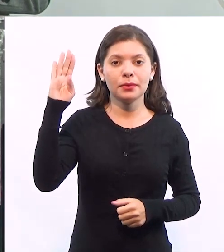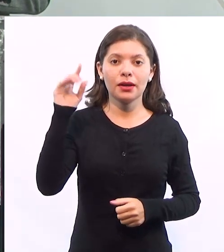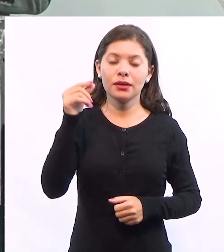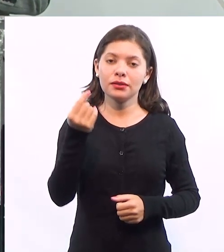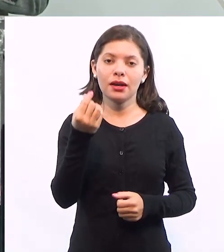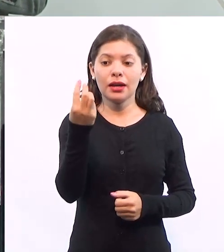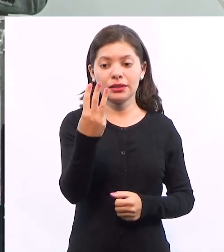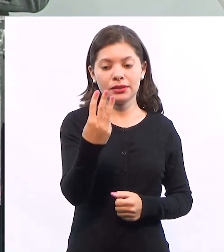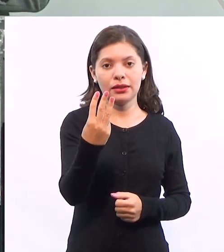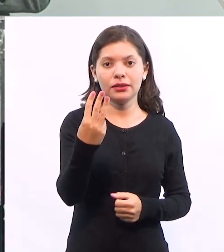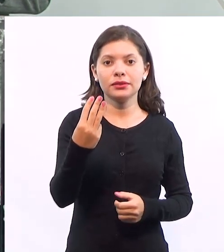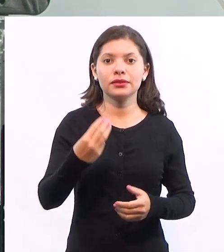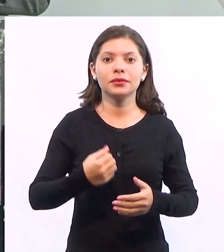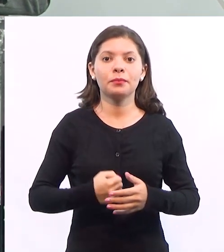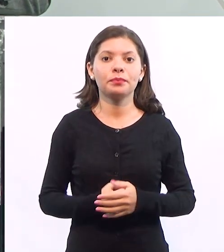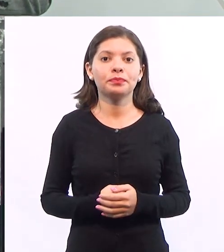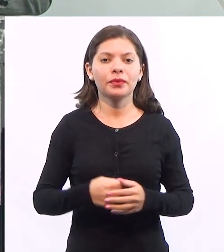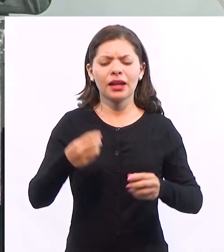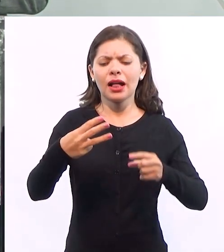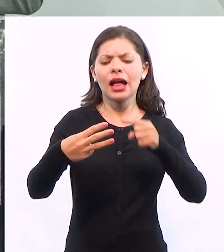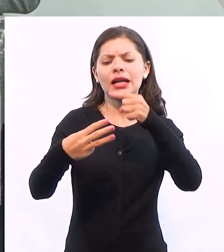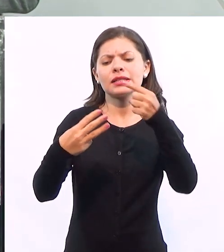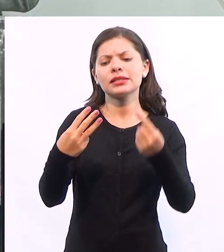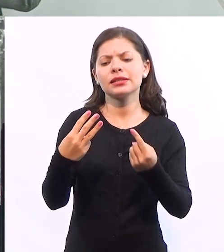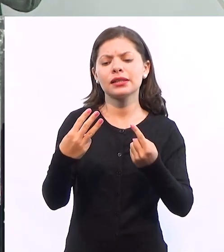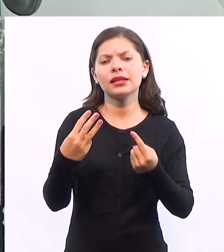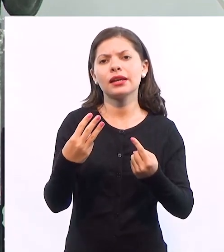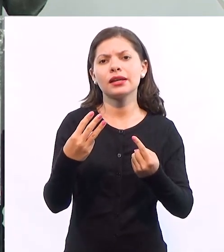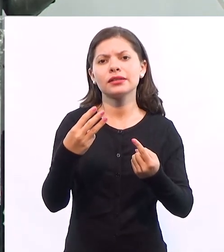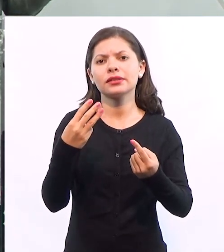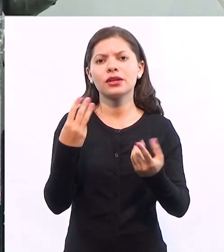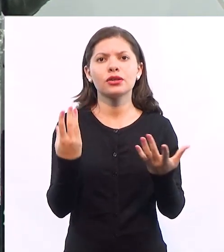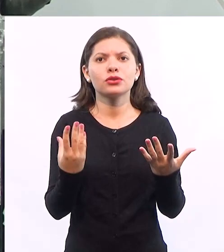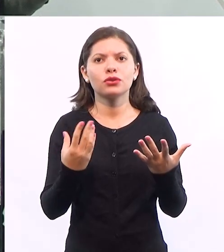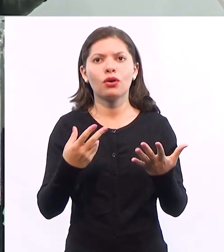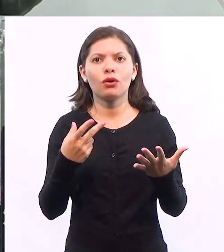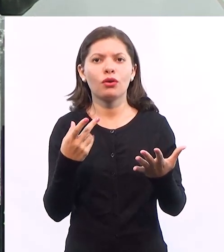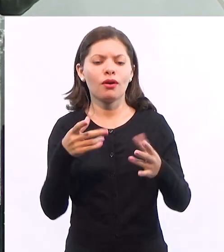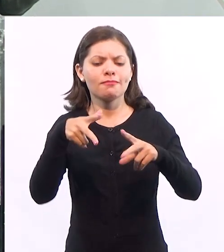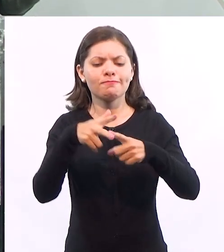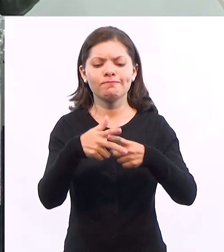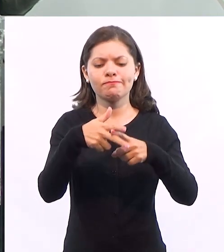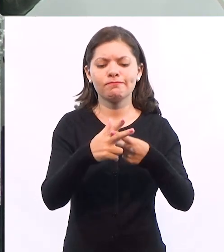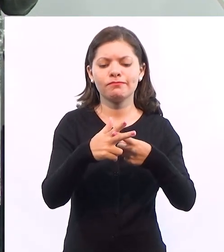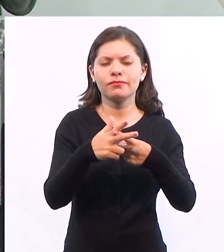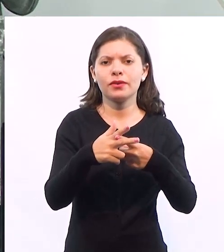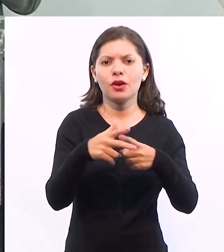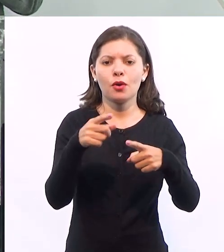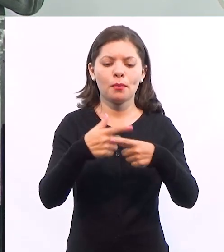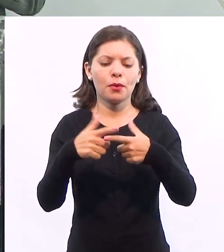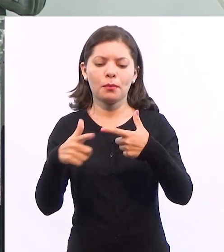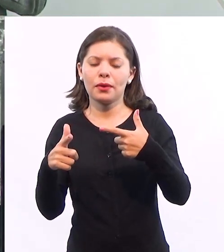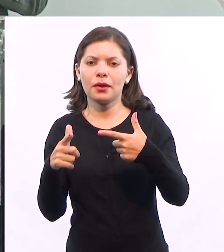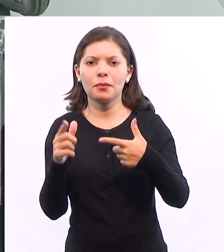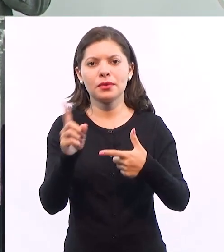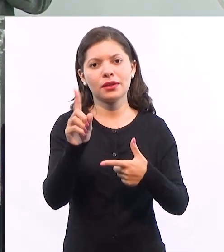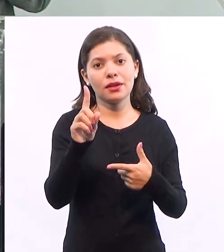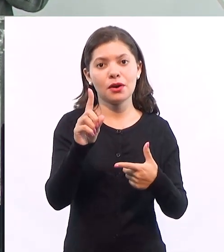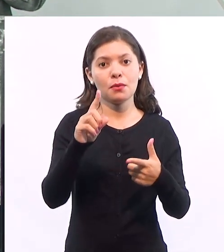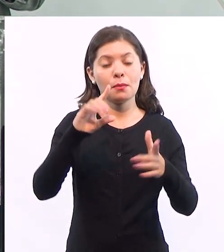né, as 3, tá? Elas não vieram para corrigir o problema das primeiras, tá bom? Elas vieram